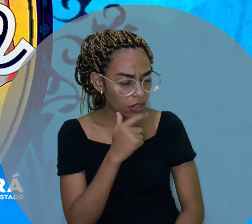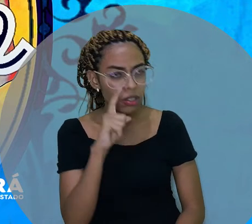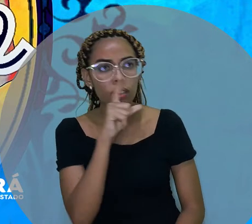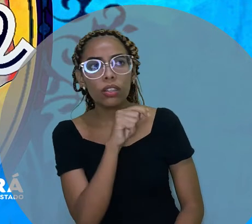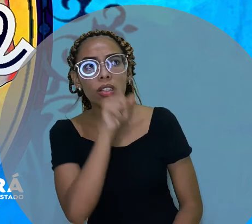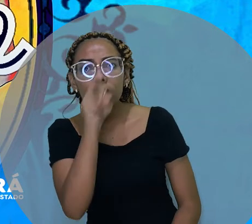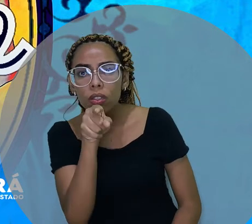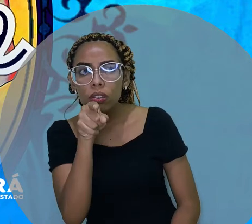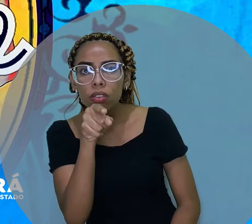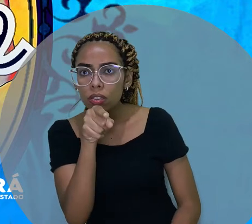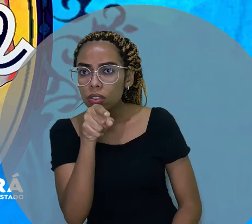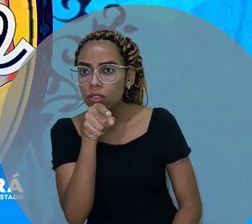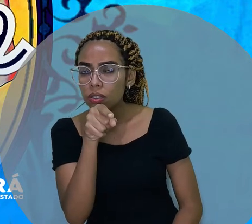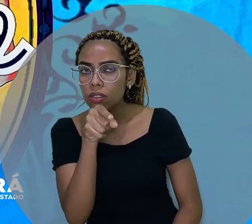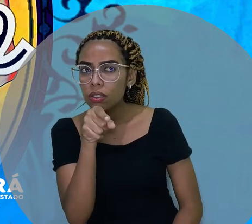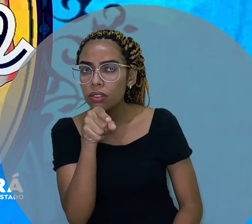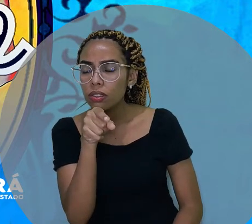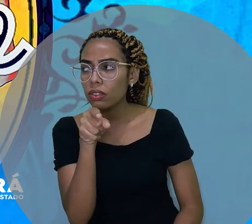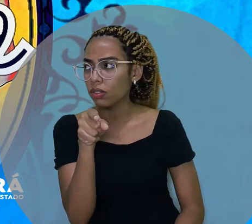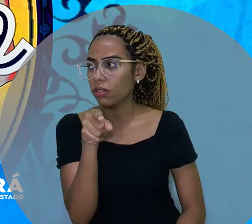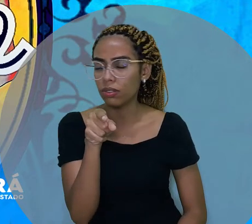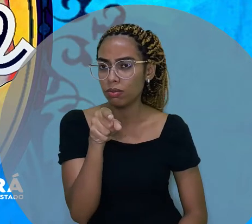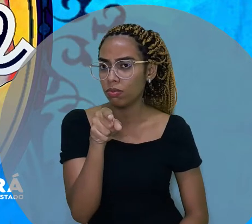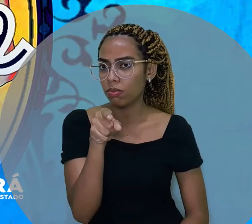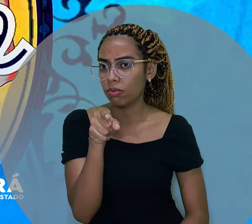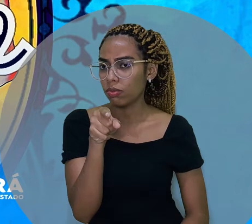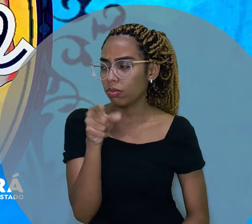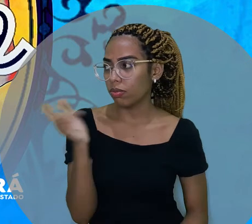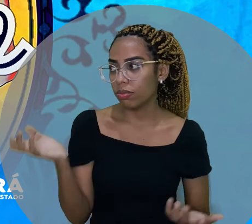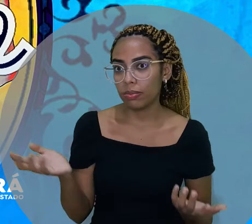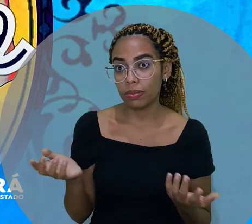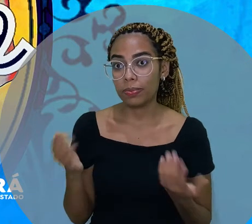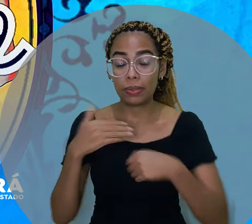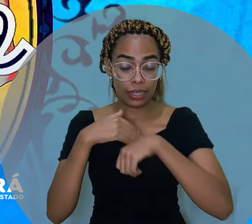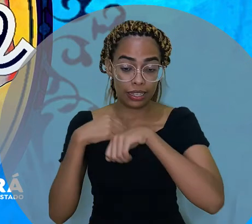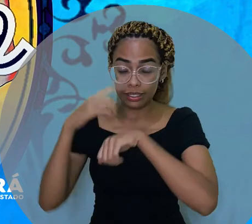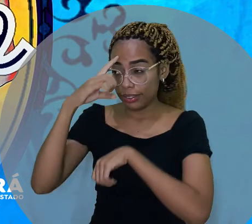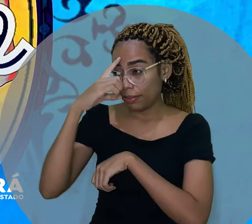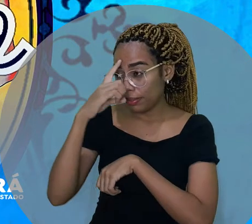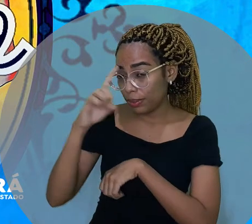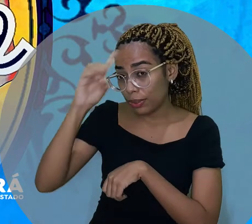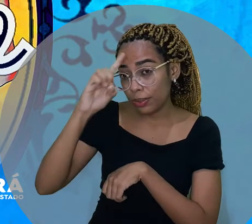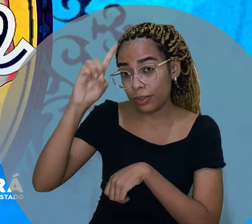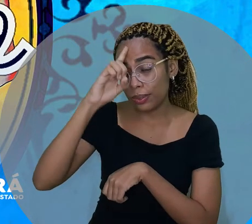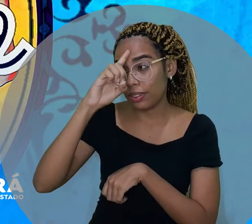Meu Deus, será esse? Ou quem sabe aquele...